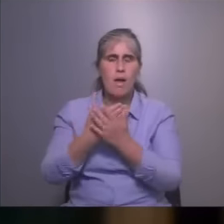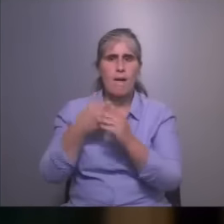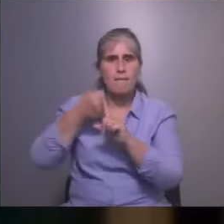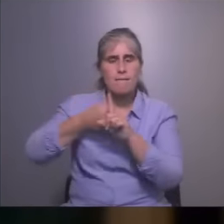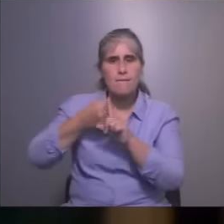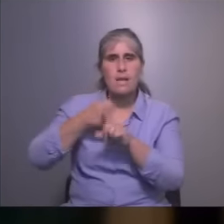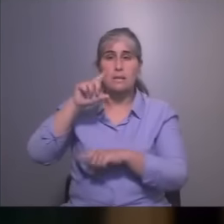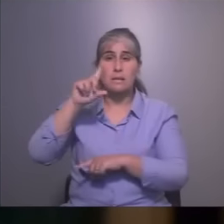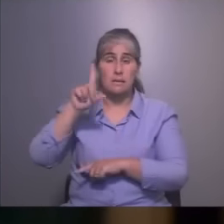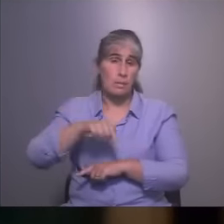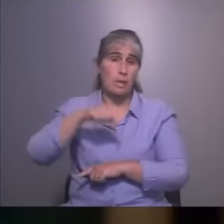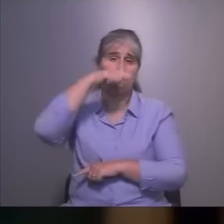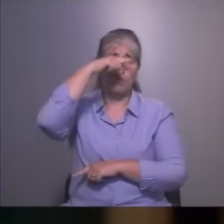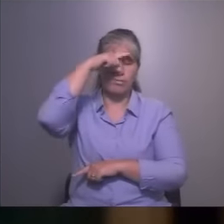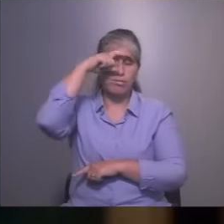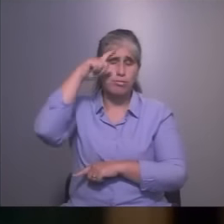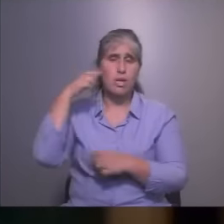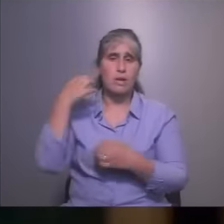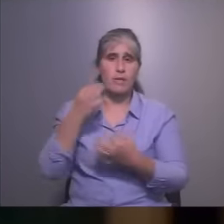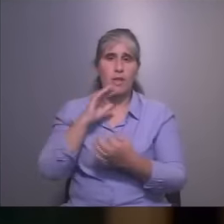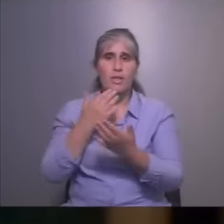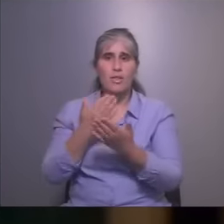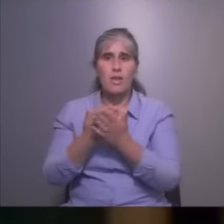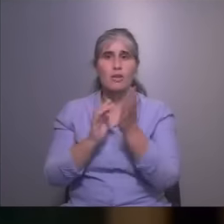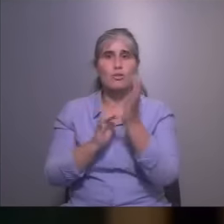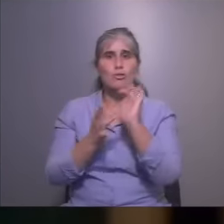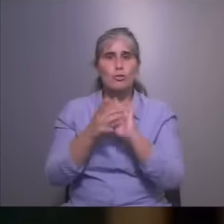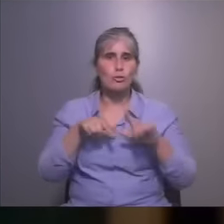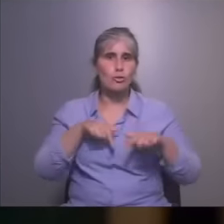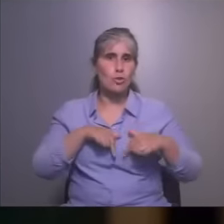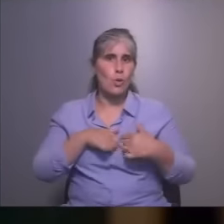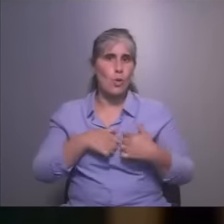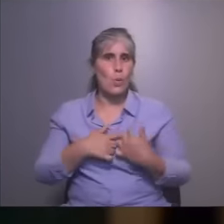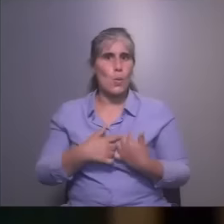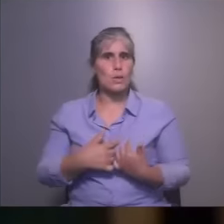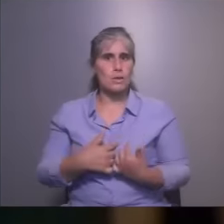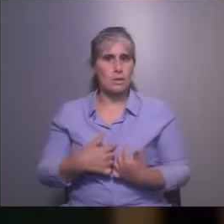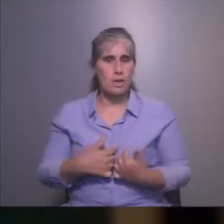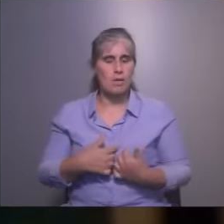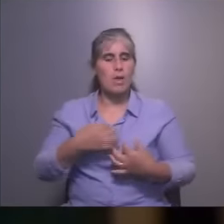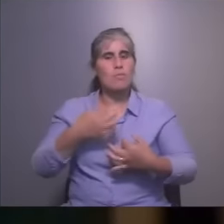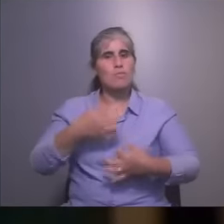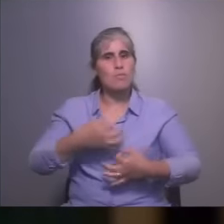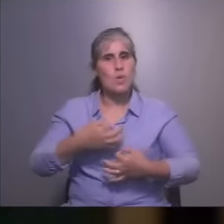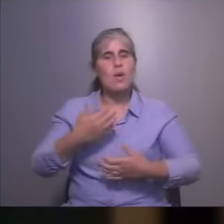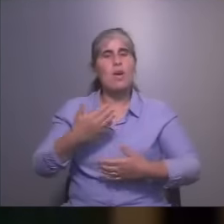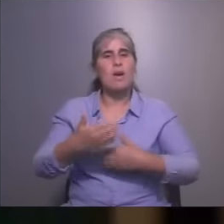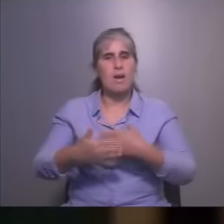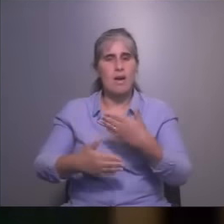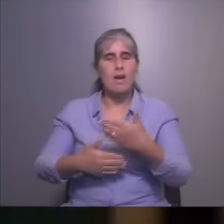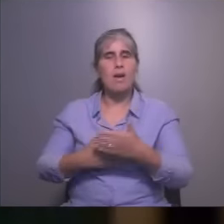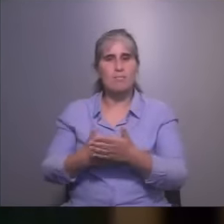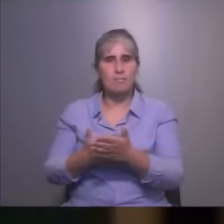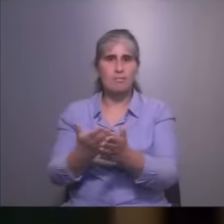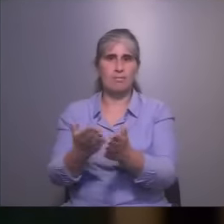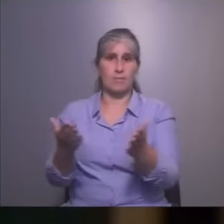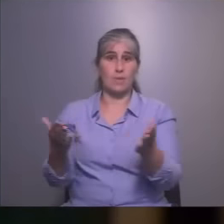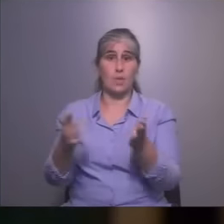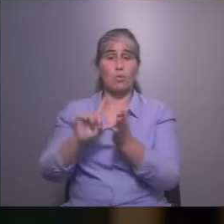cheio de desafios e oportunidades, mas também de dúvidas, medos e dificuldades, que o coração do menino Jesus vai